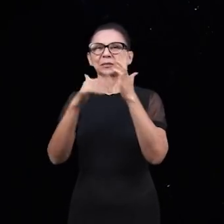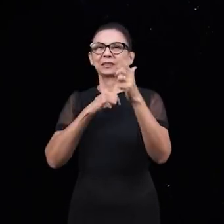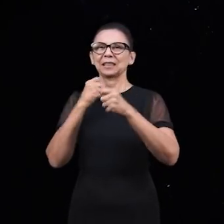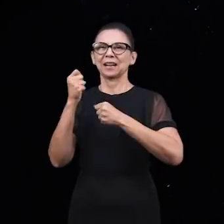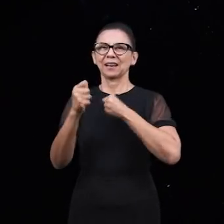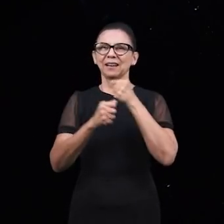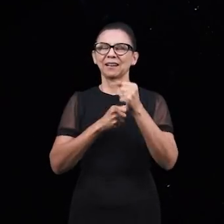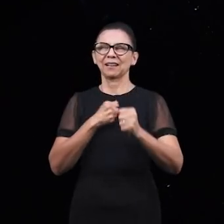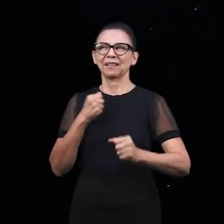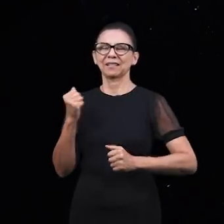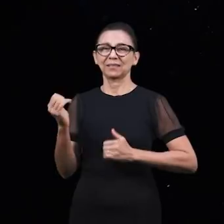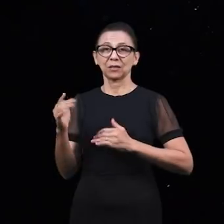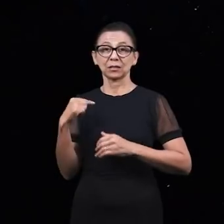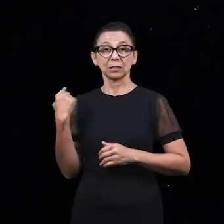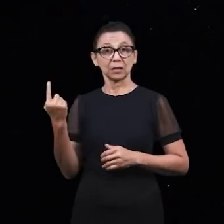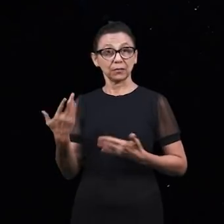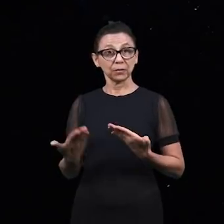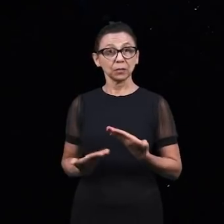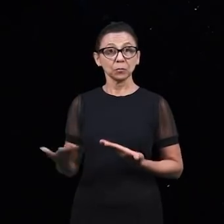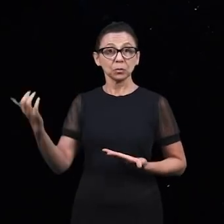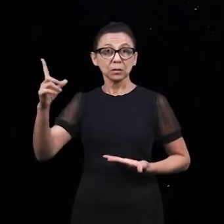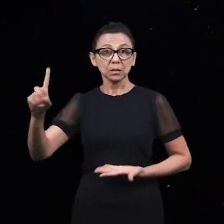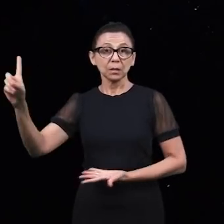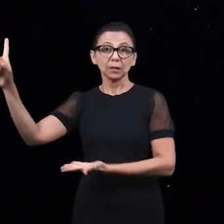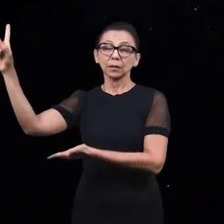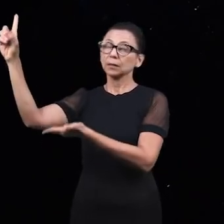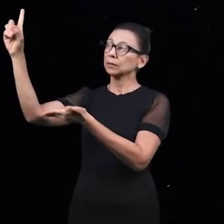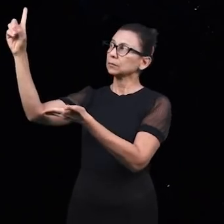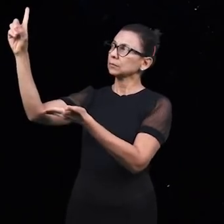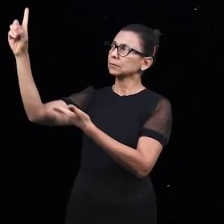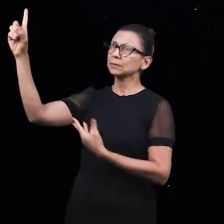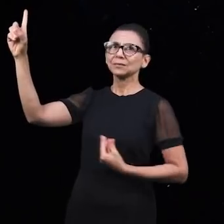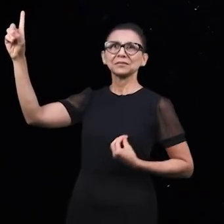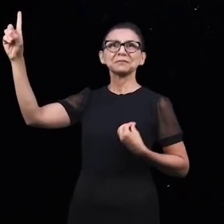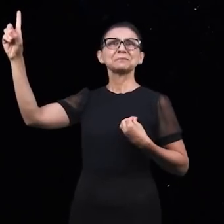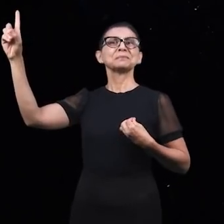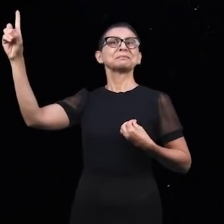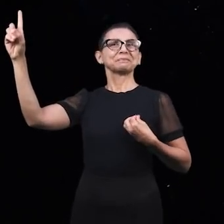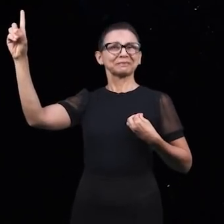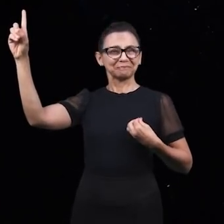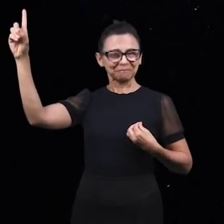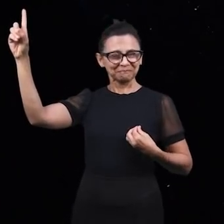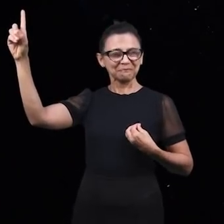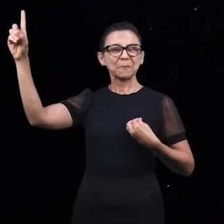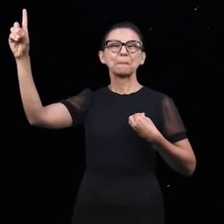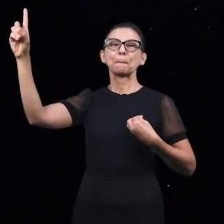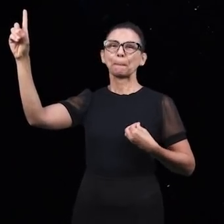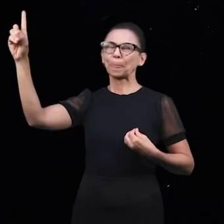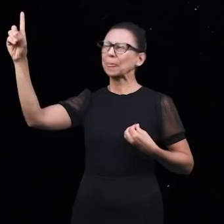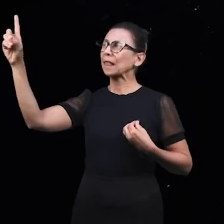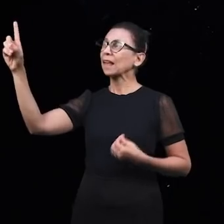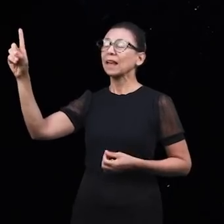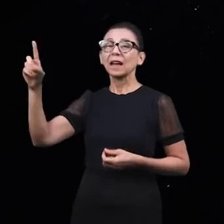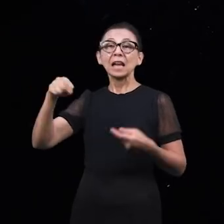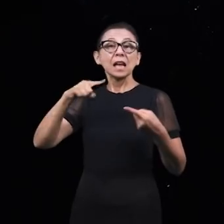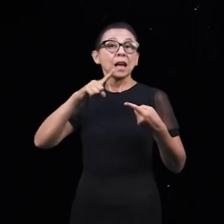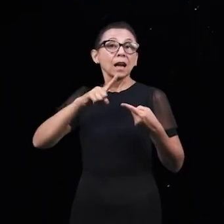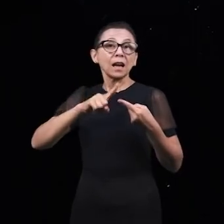cantar. Oh, aleluia, nós servimos a um Deus